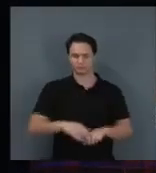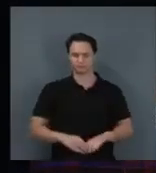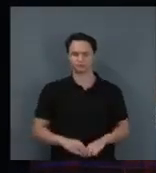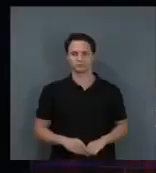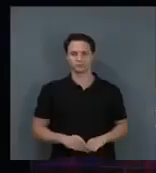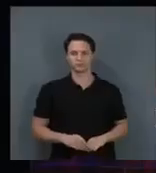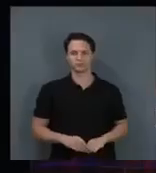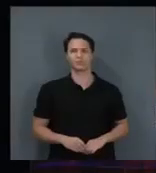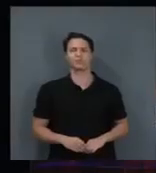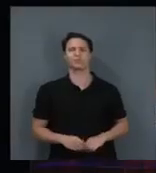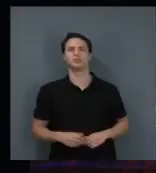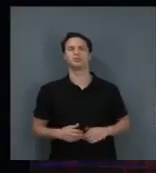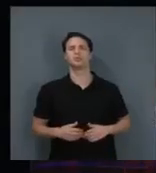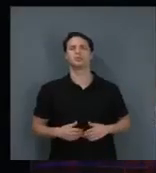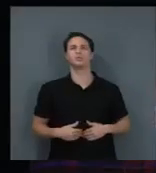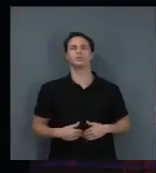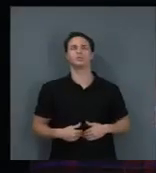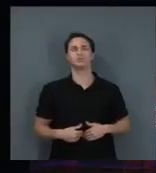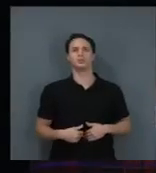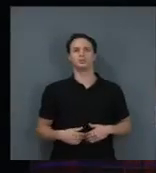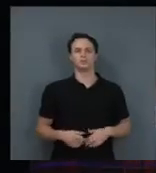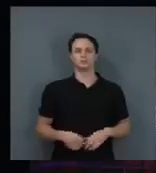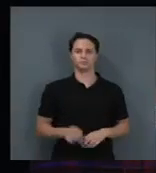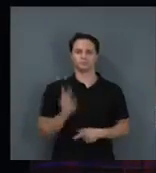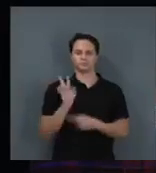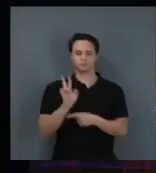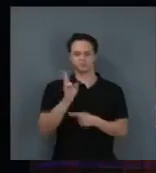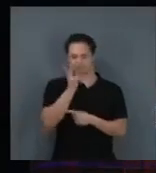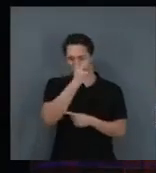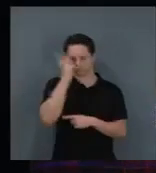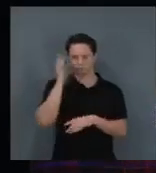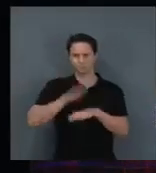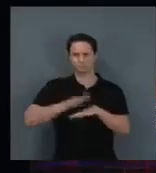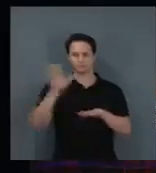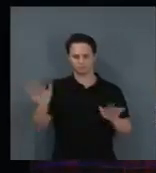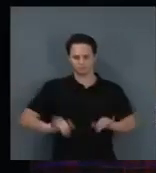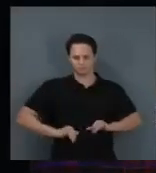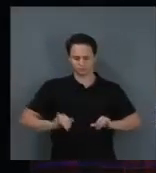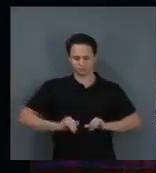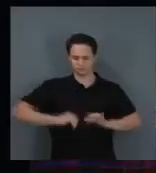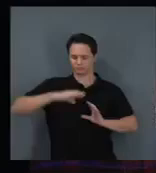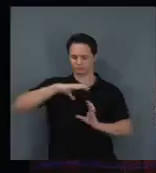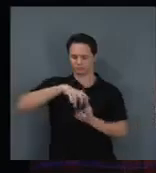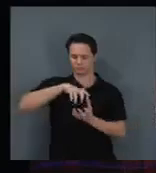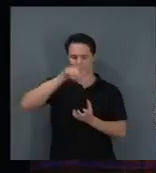ele defendeu os que mais sofrem, eu diria, dentro do planeta.